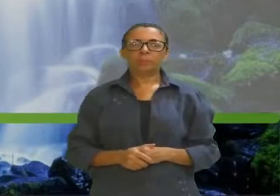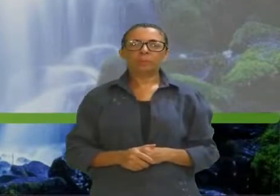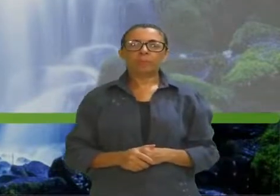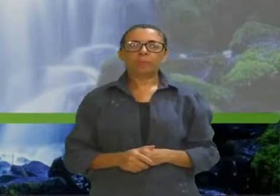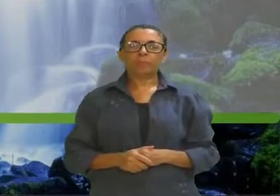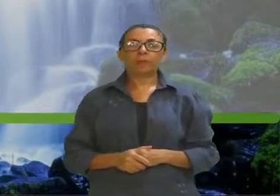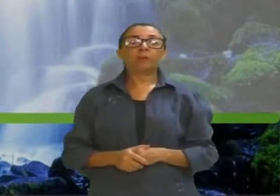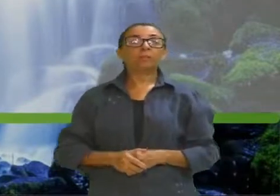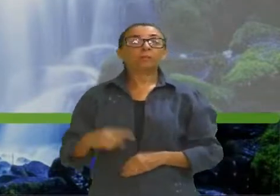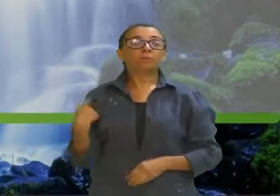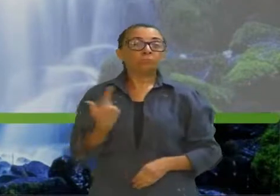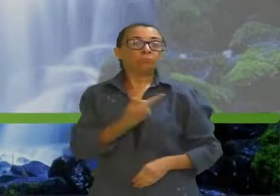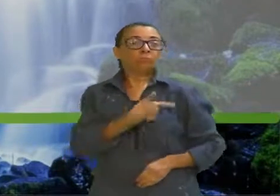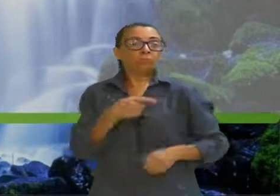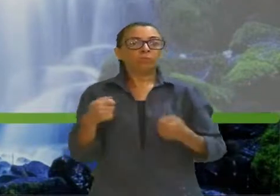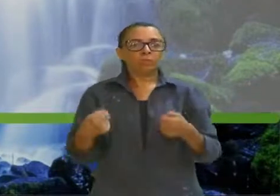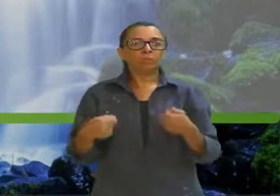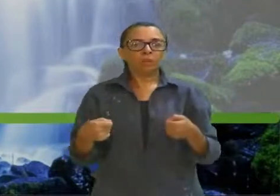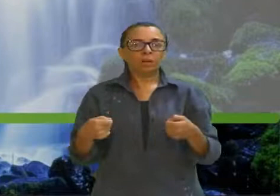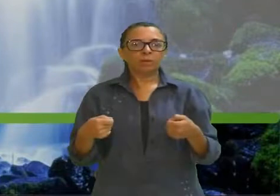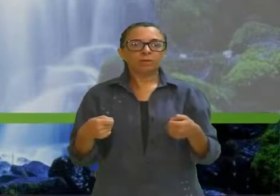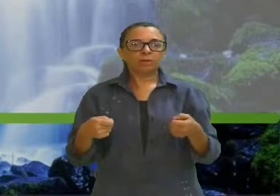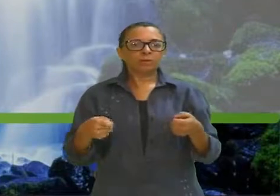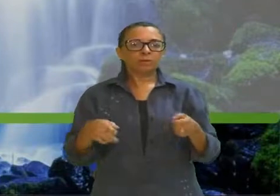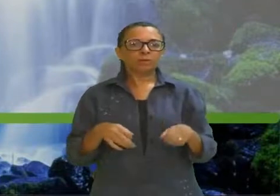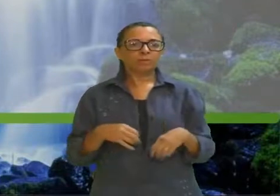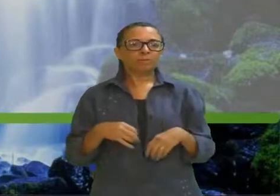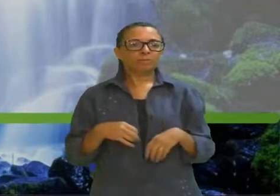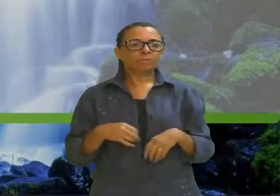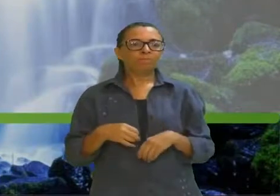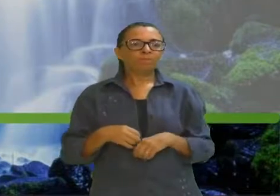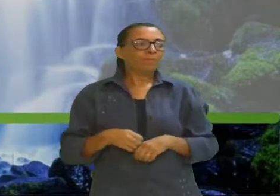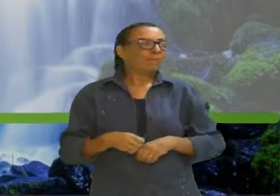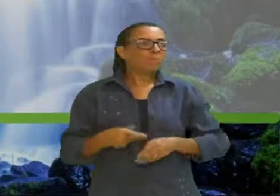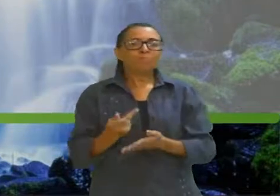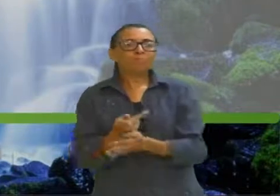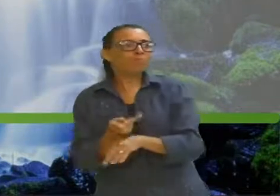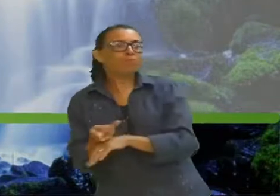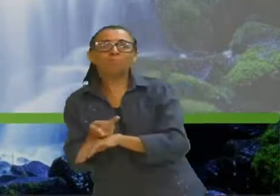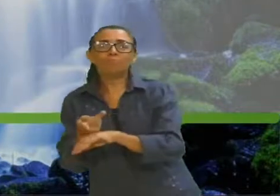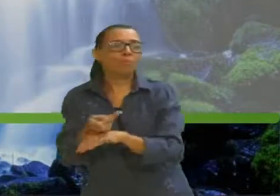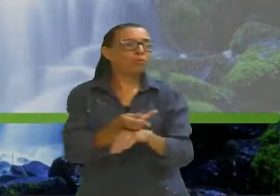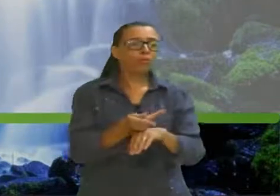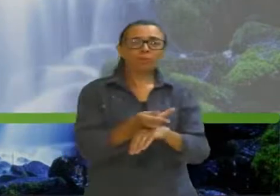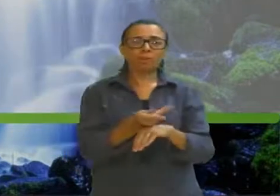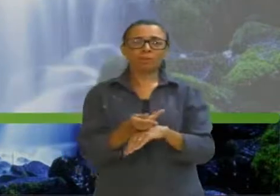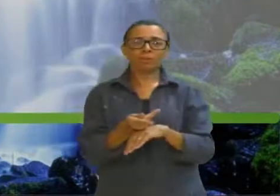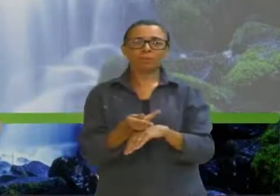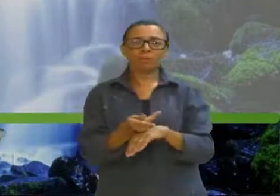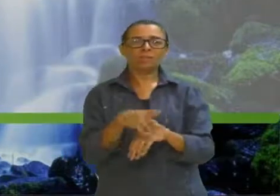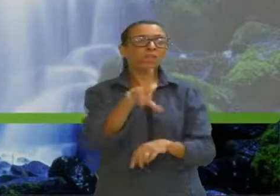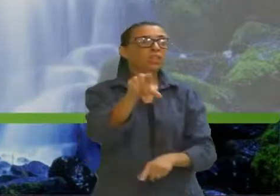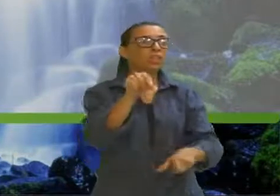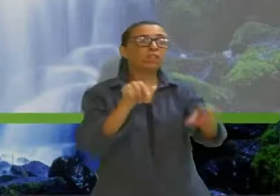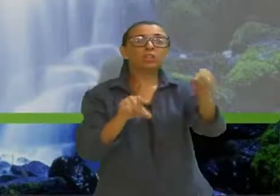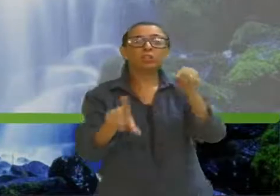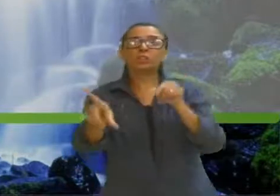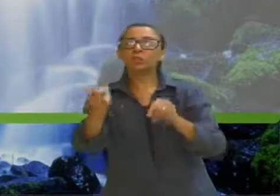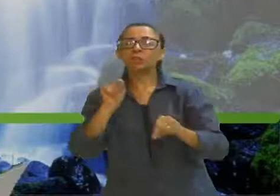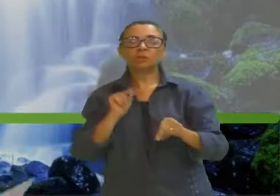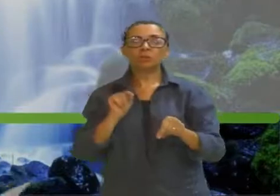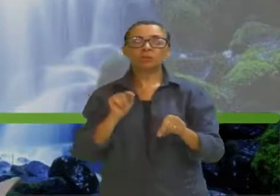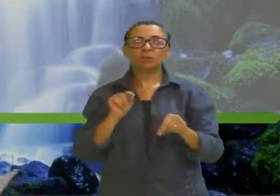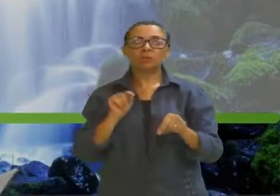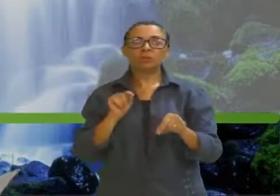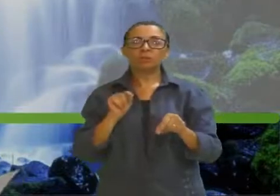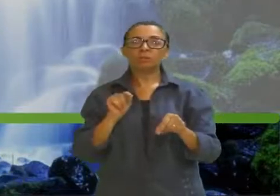nossos ajustes em nossa vida. Mas, irmão Paulo, ajuste em relação ao quê? Amados, nós não somos